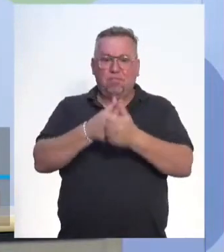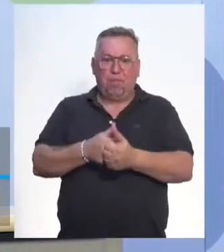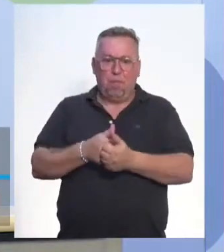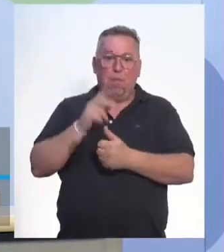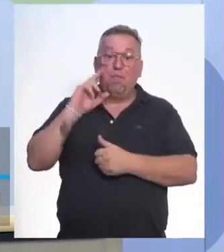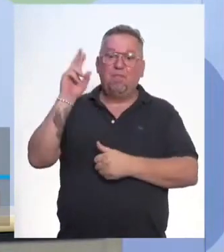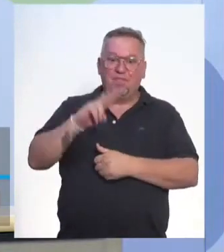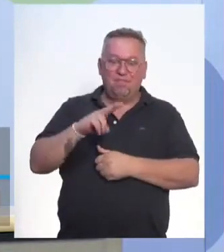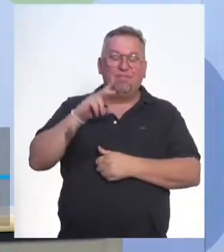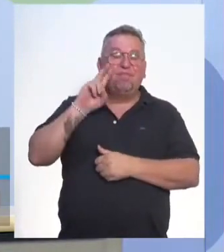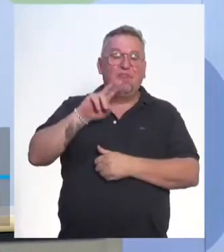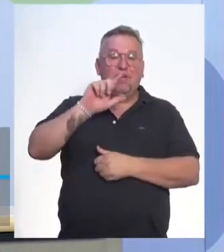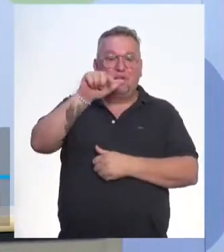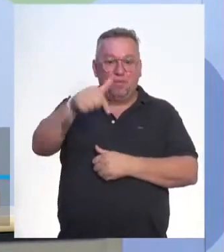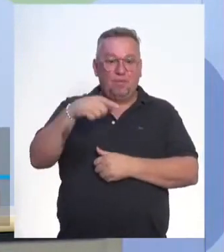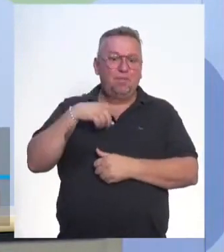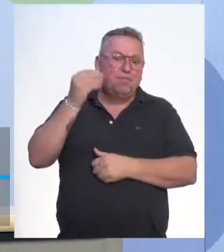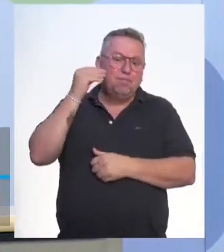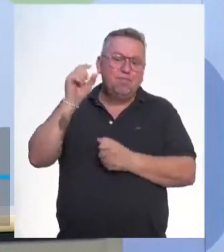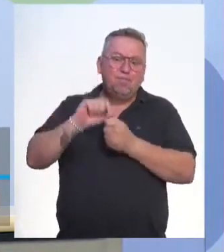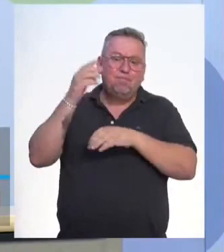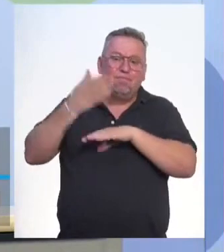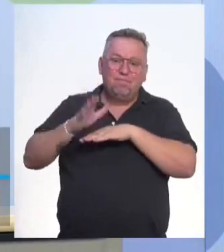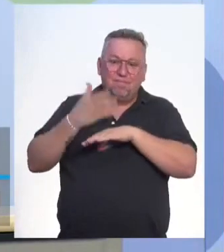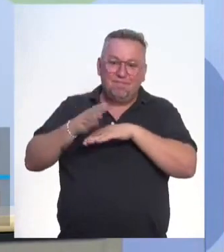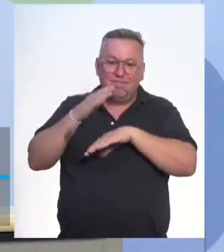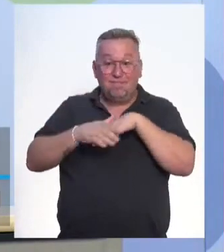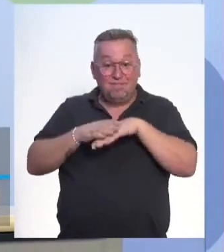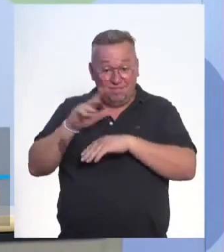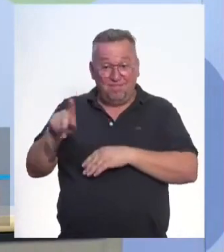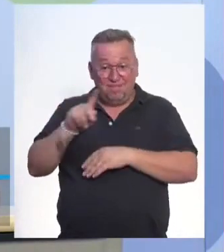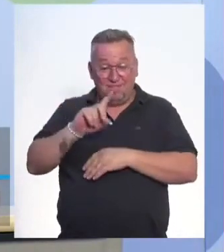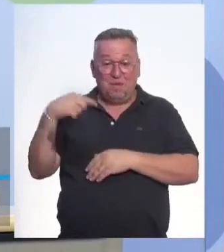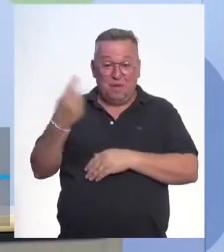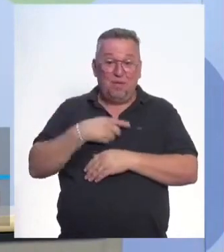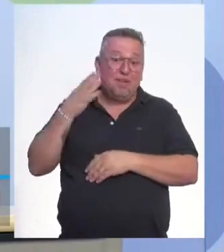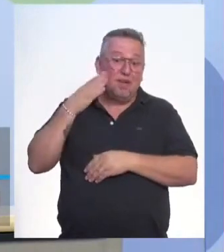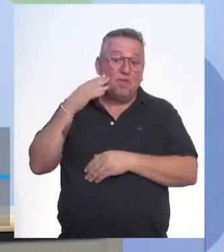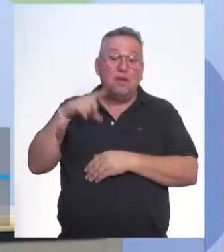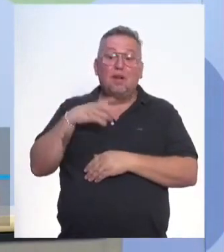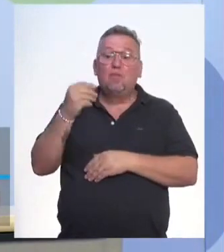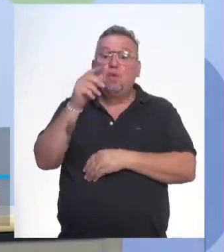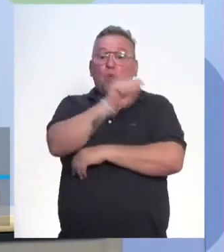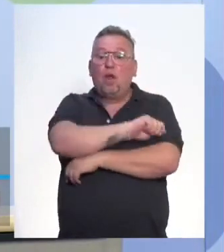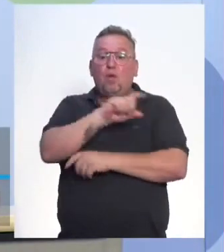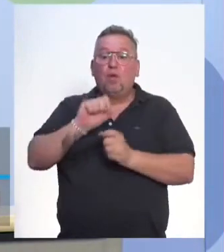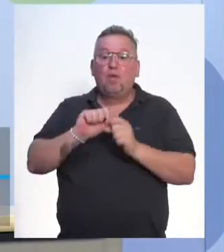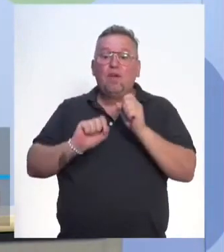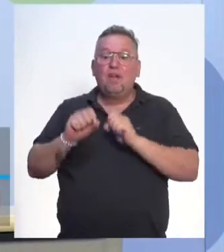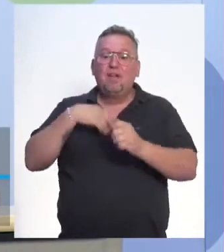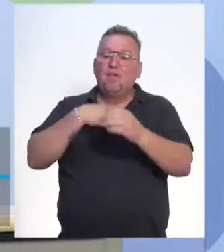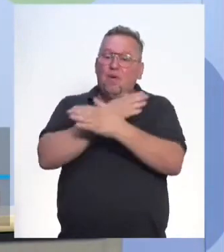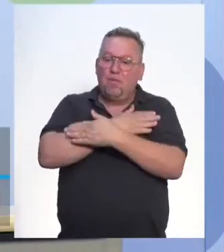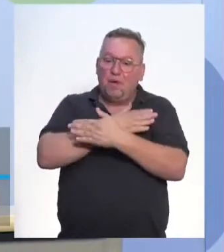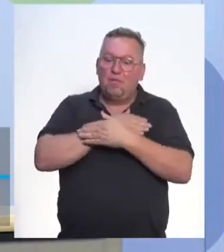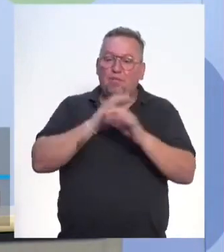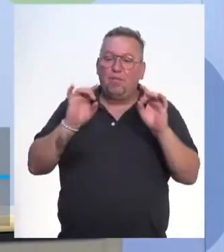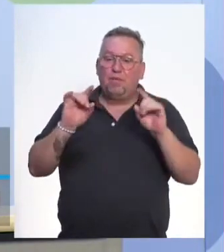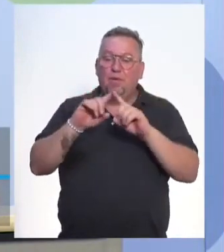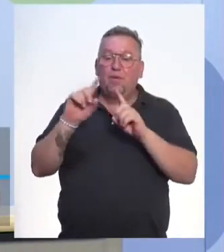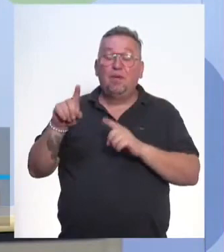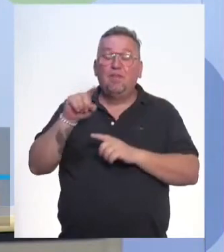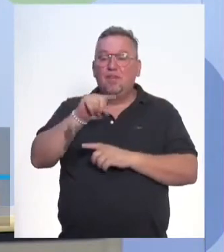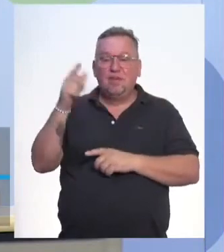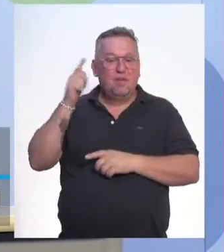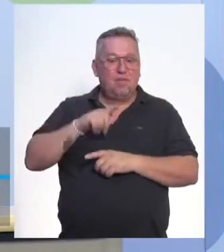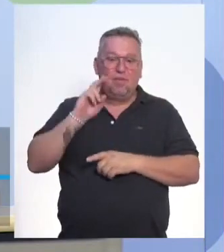vão lá, assistem depois, tentam fazer atividade e conversam com seus professores, que a gente sabe que tem bastante aluno que faz isso. Então, um abraço especial para você